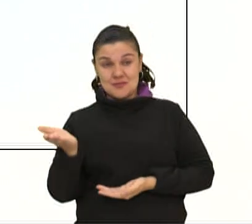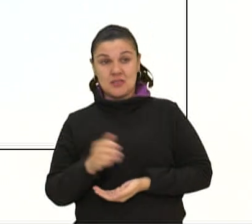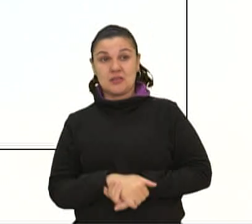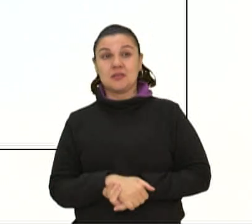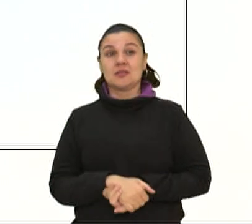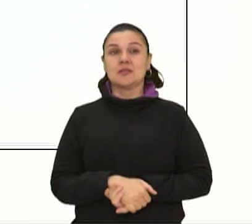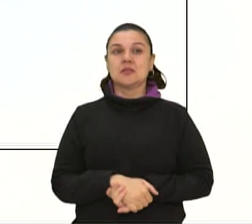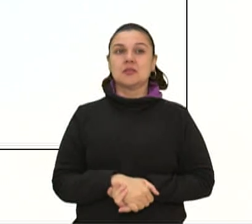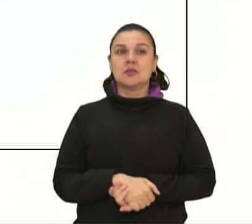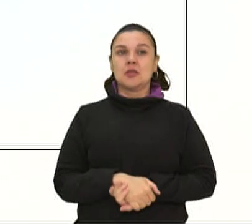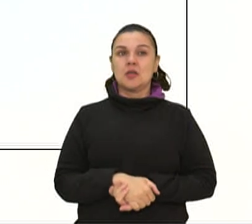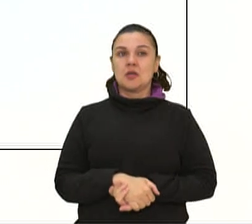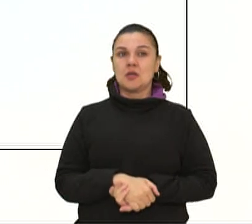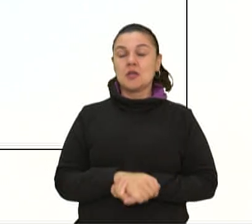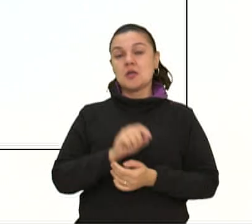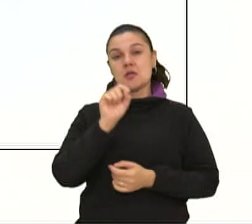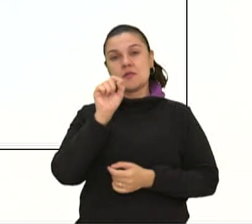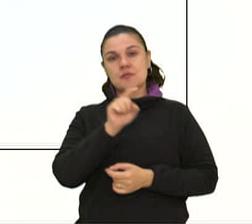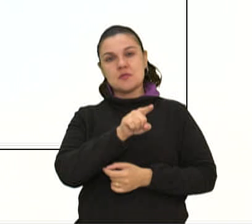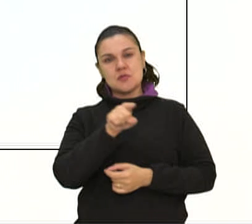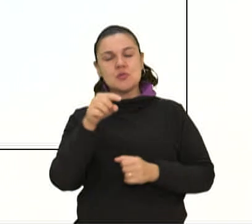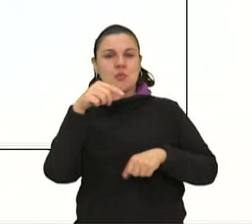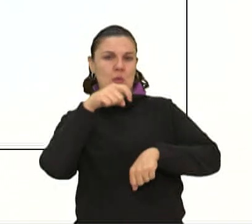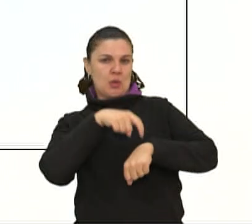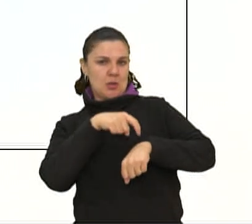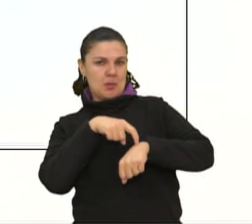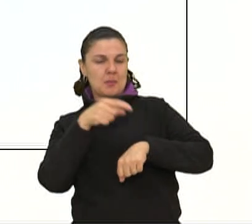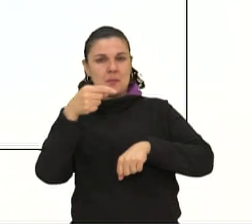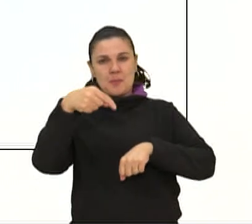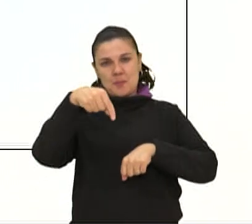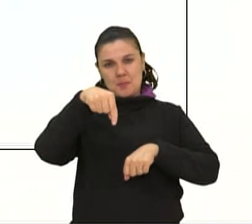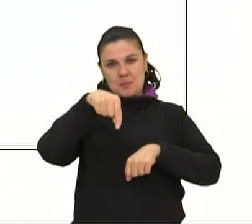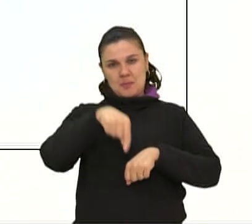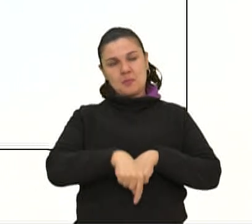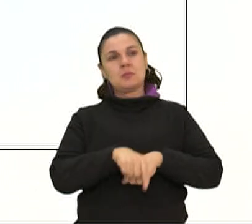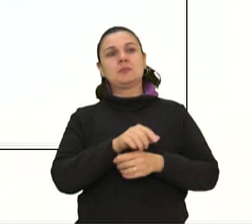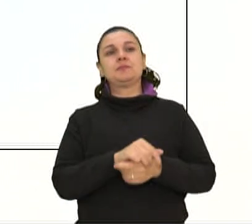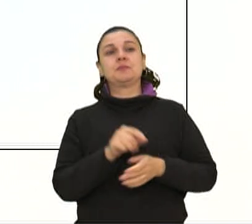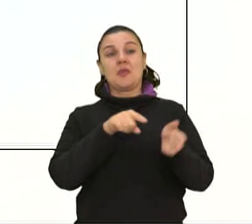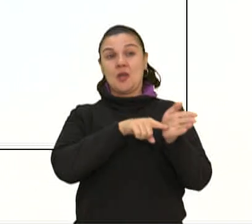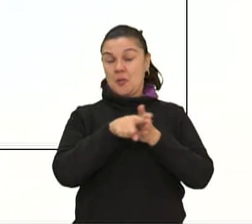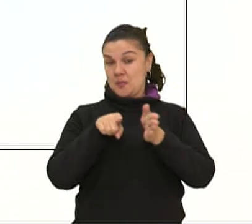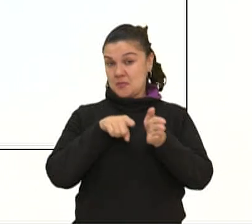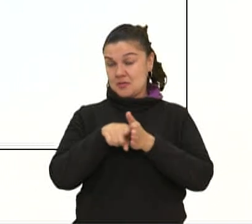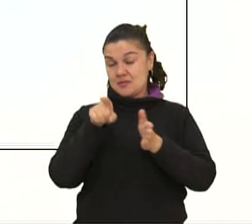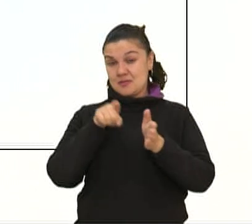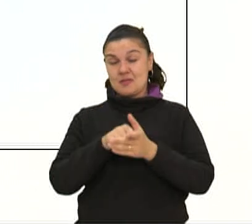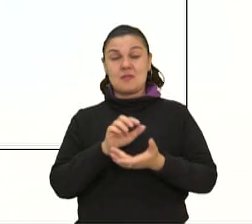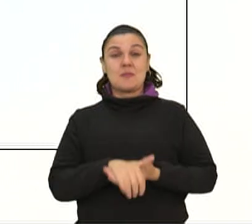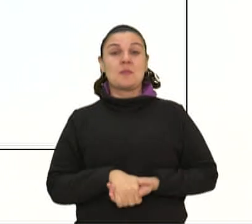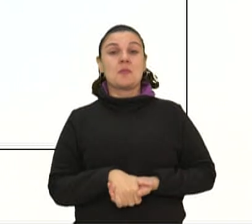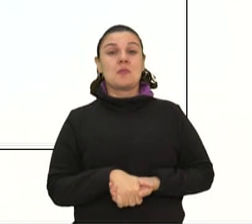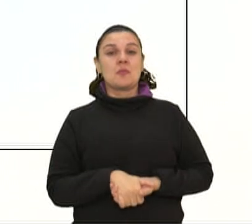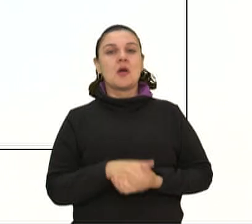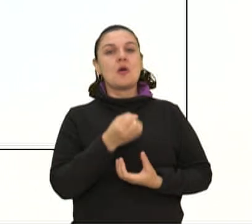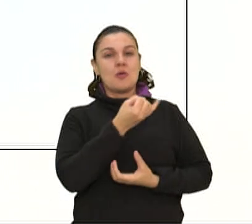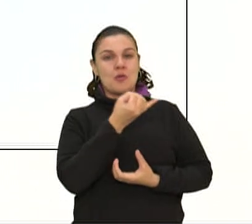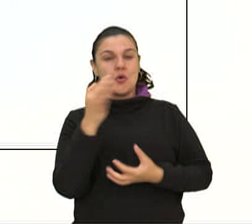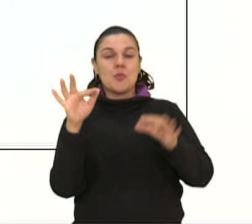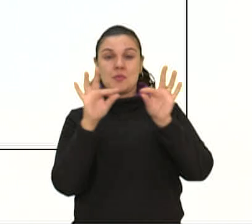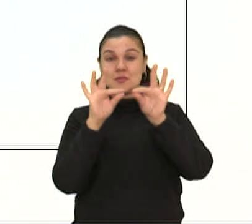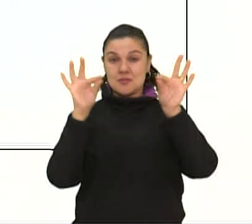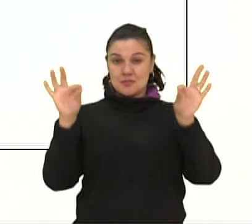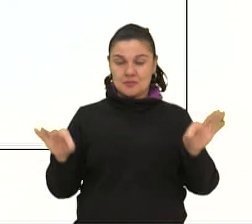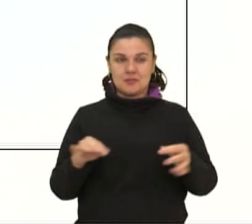Pesquise outras frases de Marco Aurélio, vai pesquisando na internet, por aí você vai achar um monte de coisa bem legal